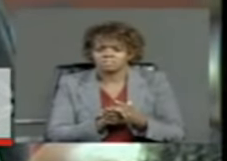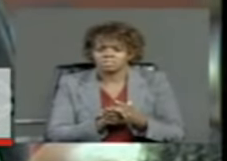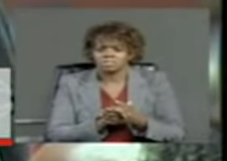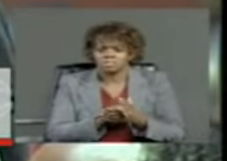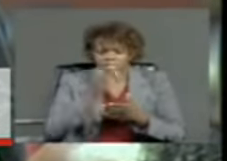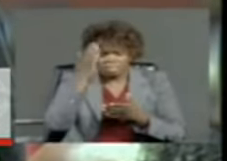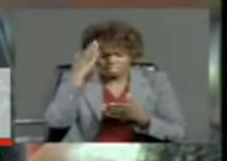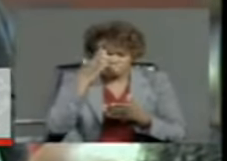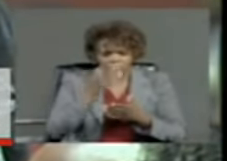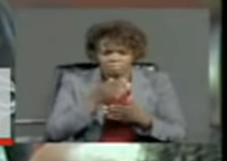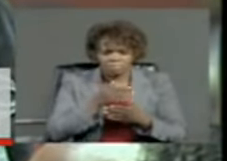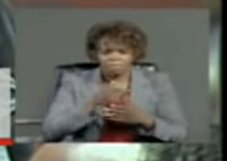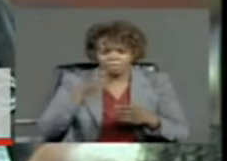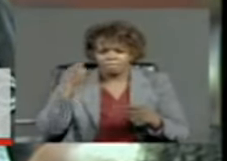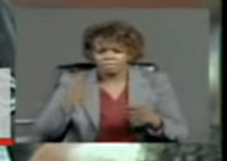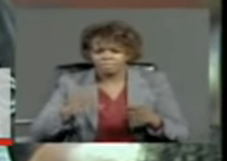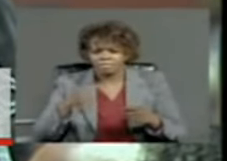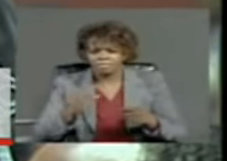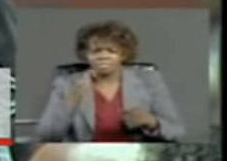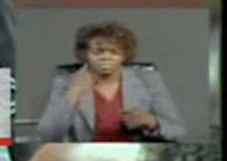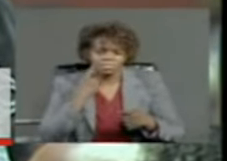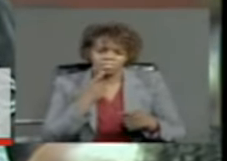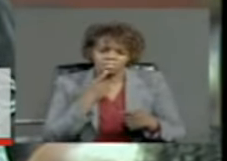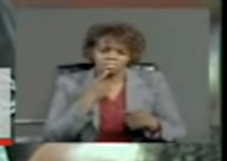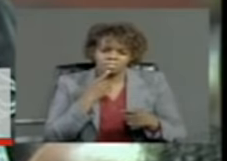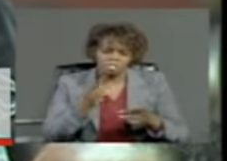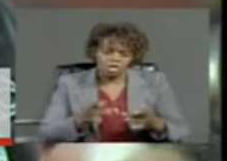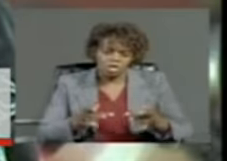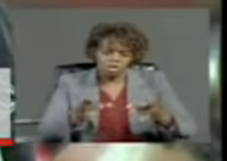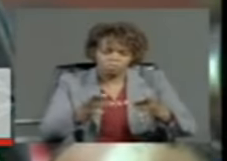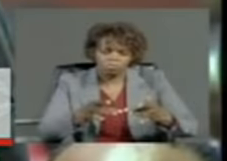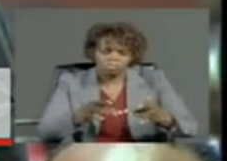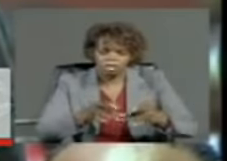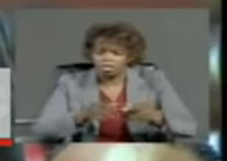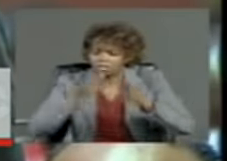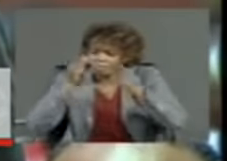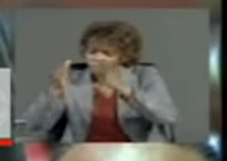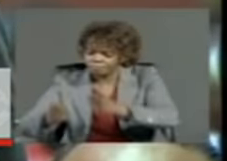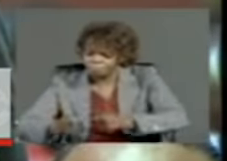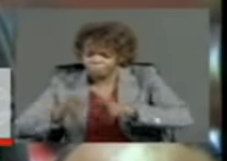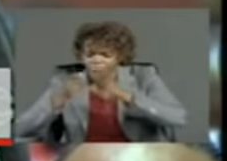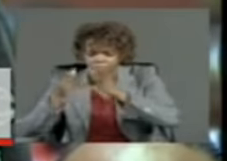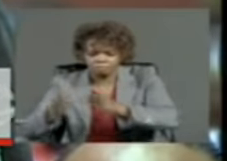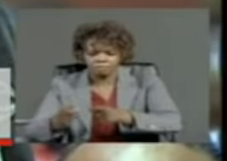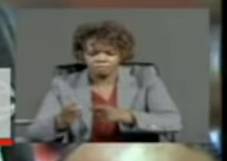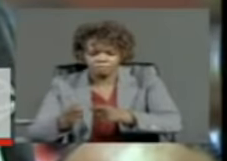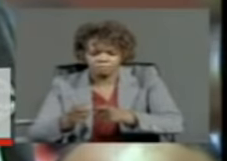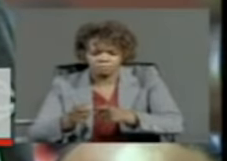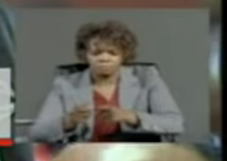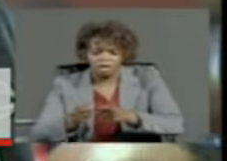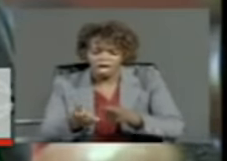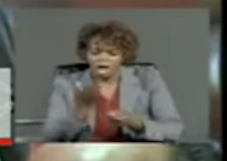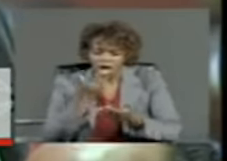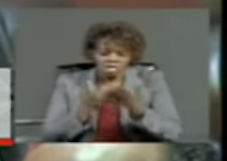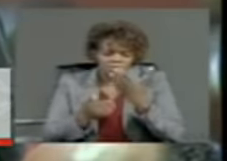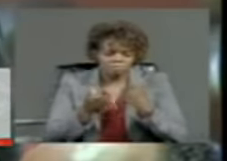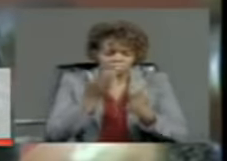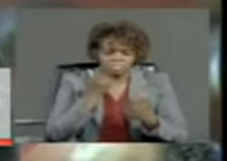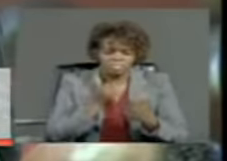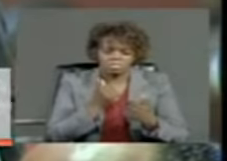sai a comida que todos os dias se faz à vossa mesa. Pode parecer engraçada